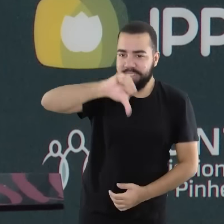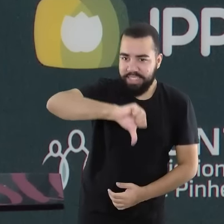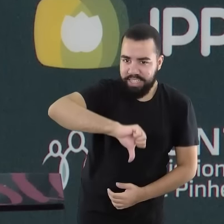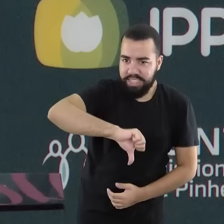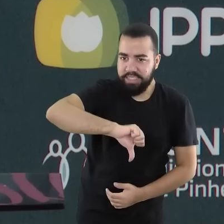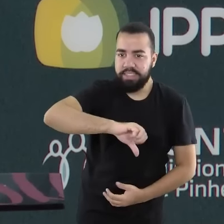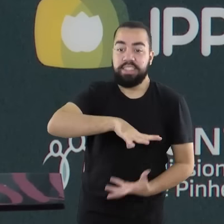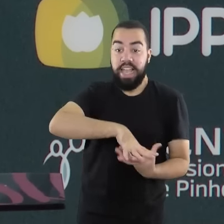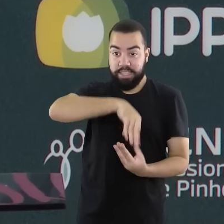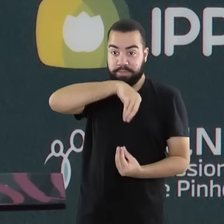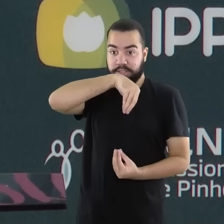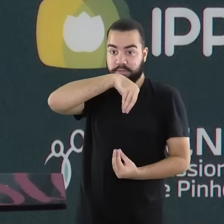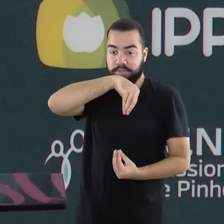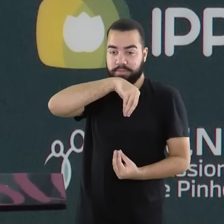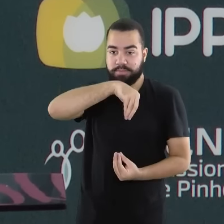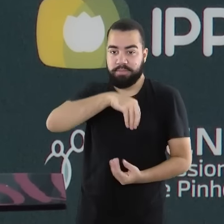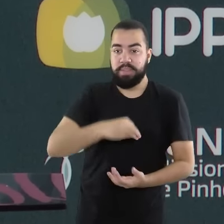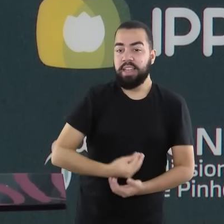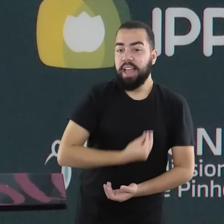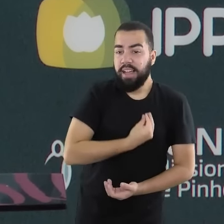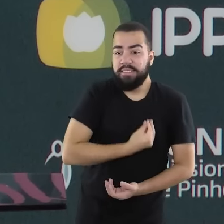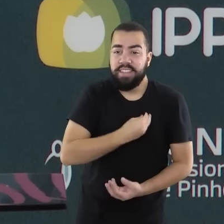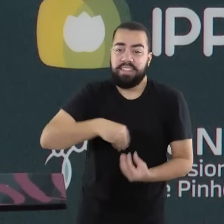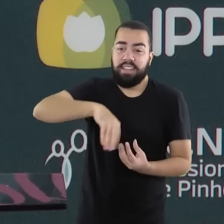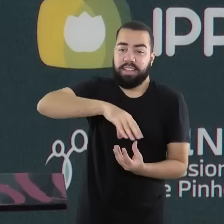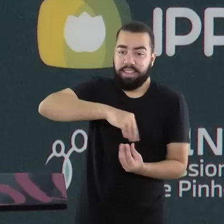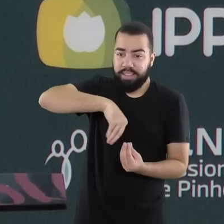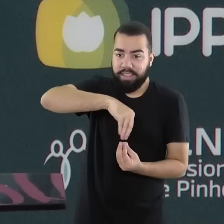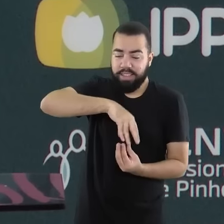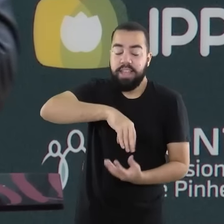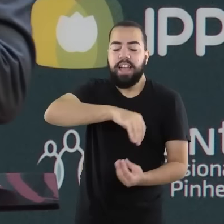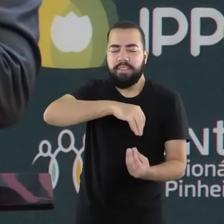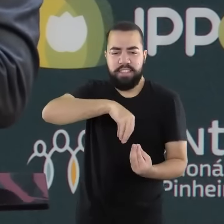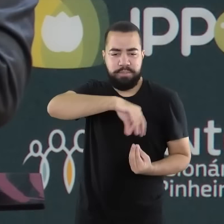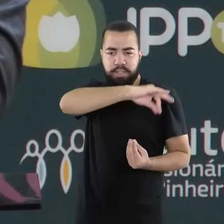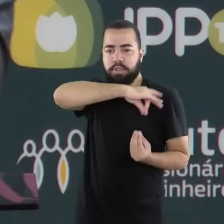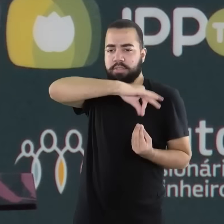tão interessante porque o povo de Deus, enquanto